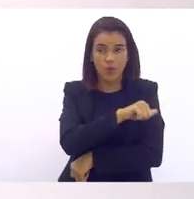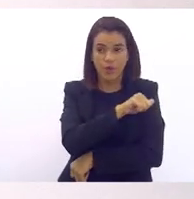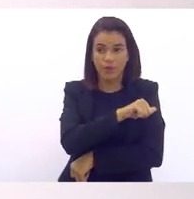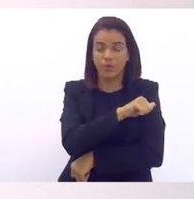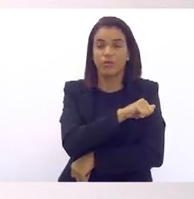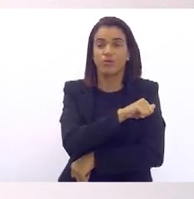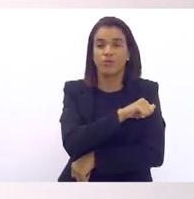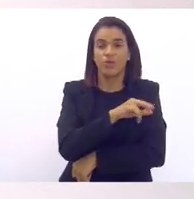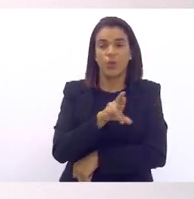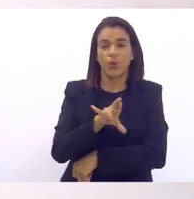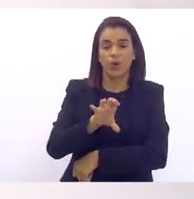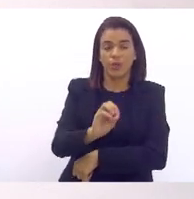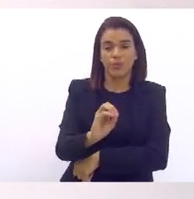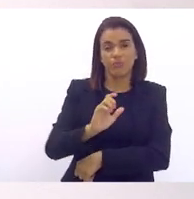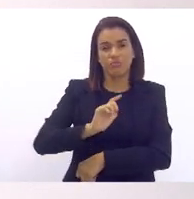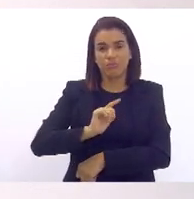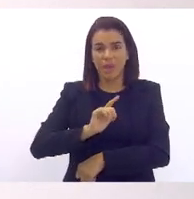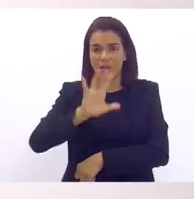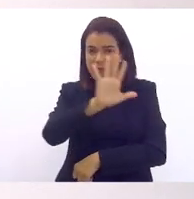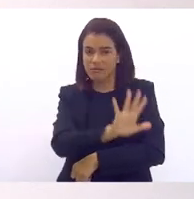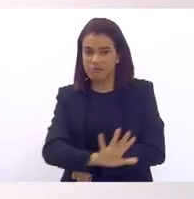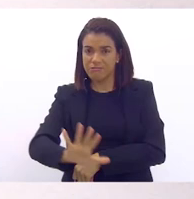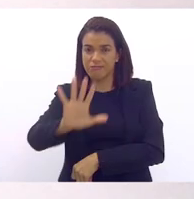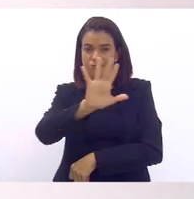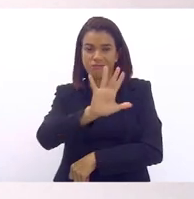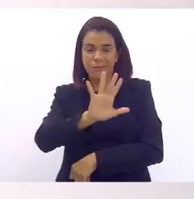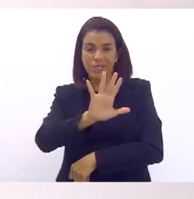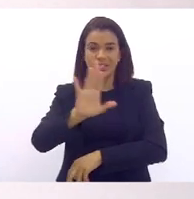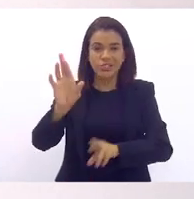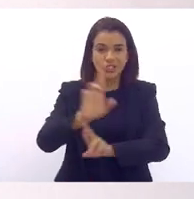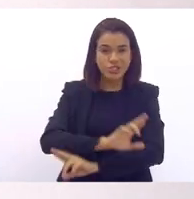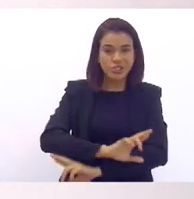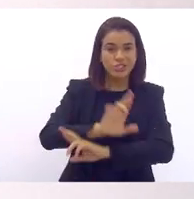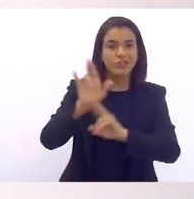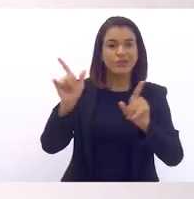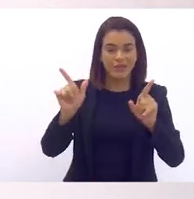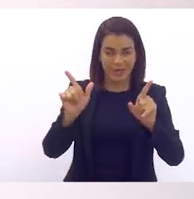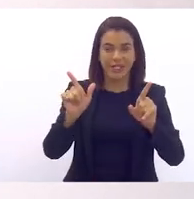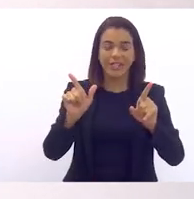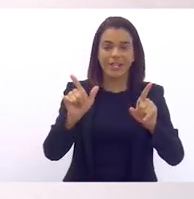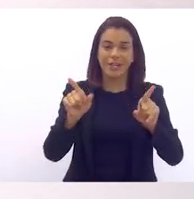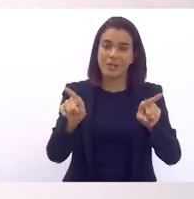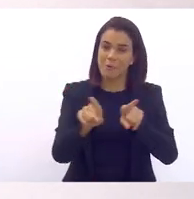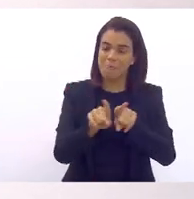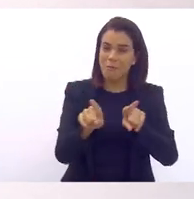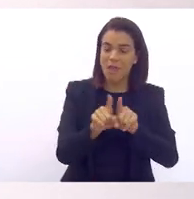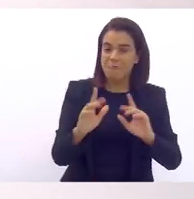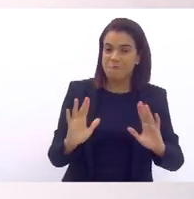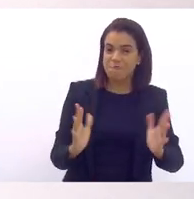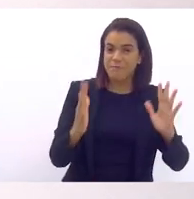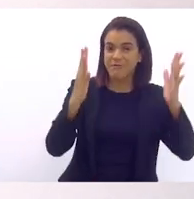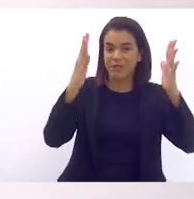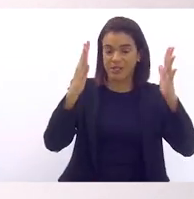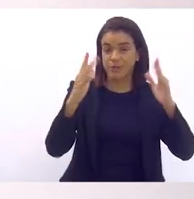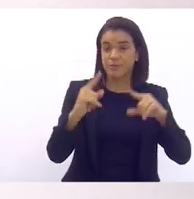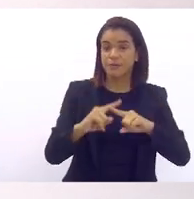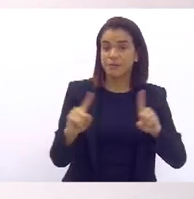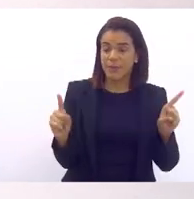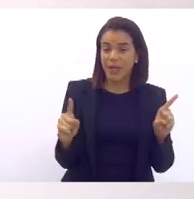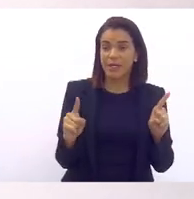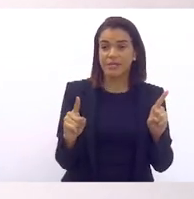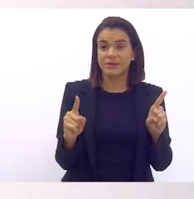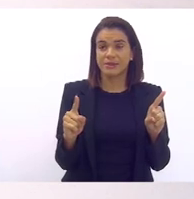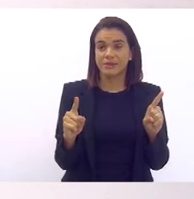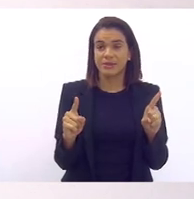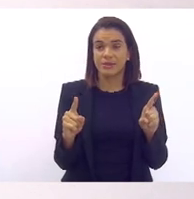um arranjo eh institucional diferenciado eu diria privilegiado mas aqui